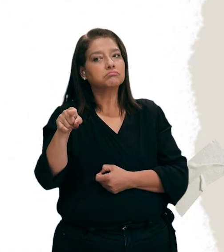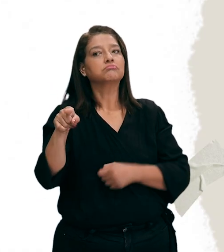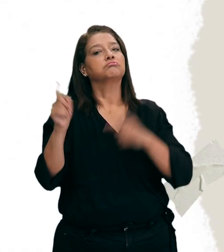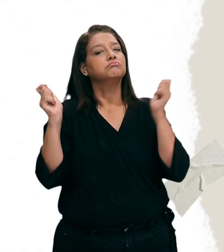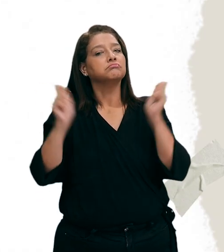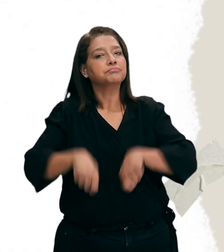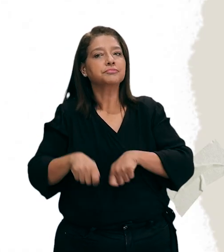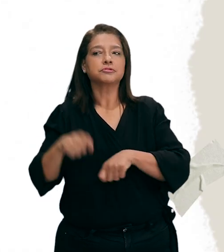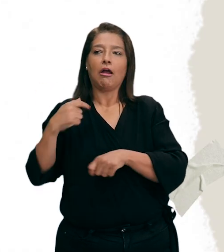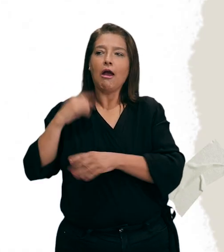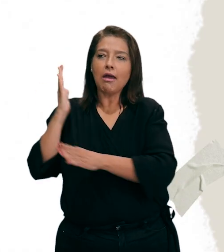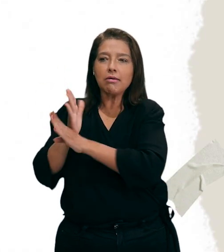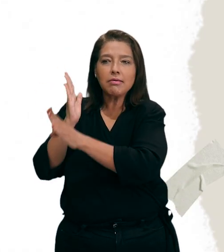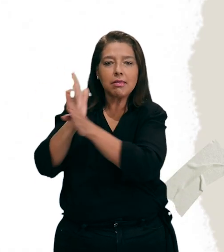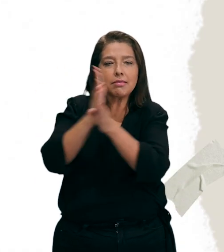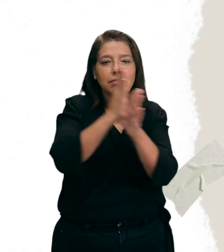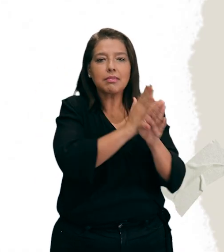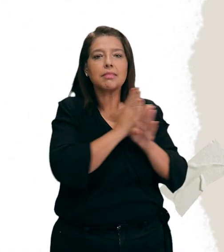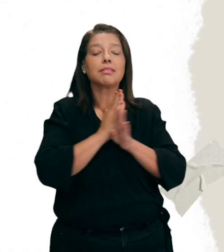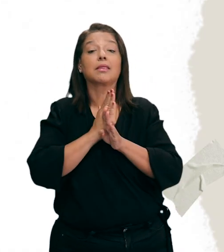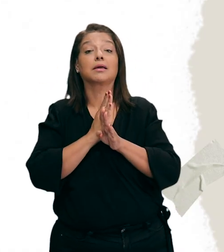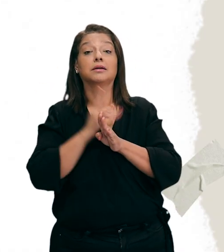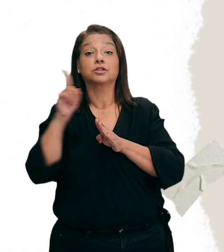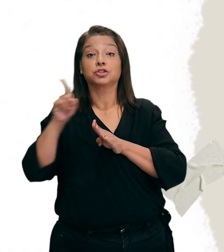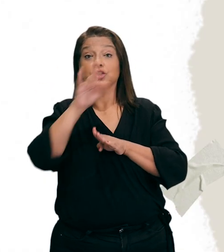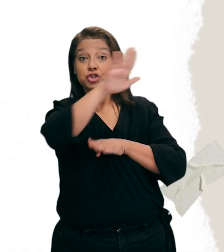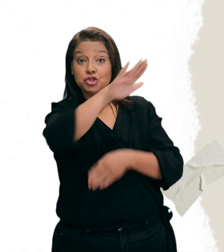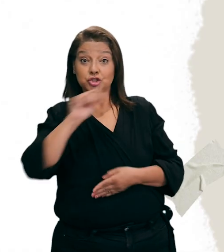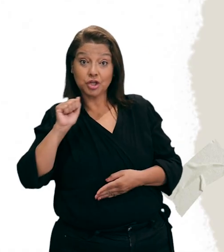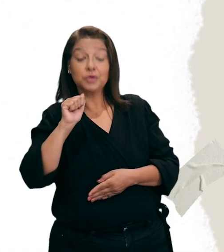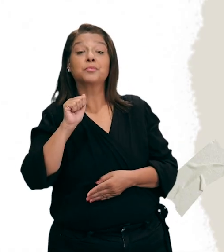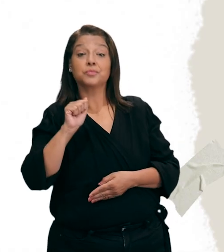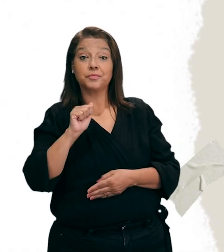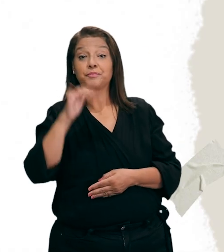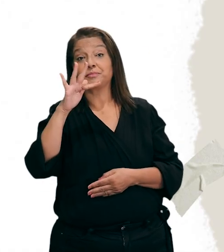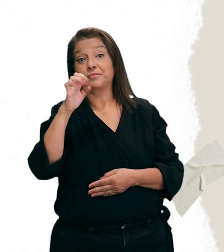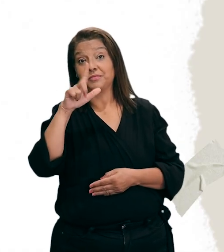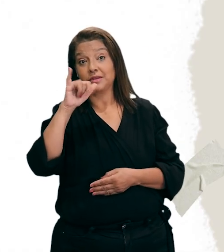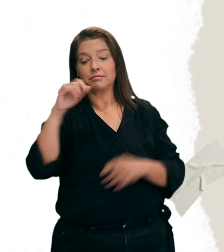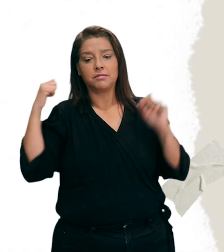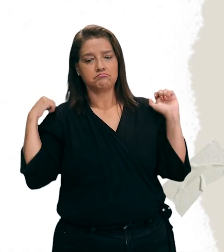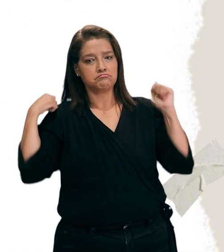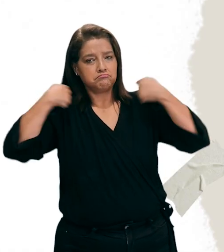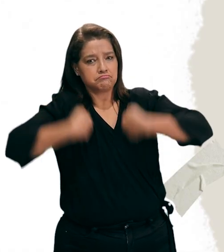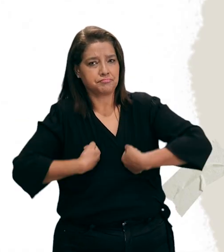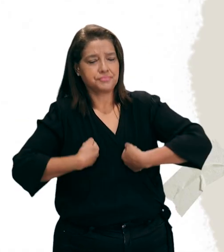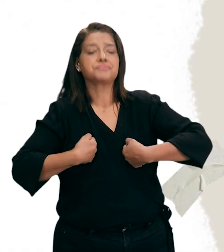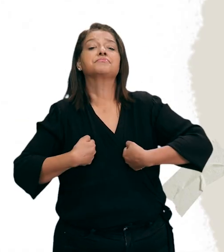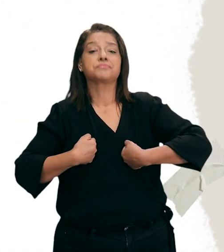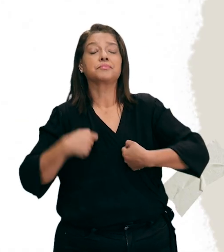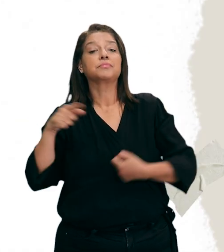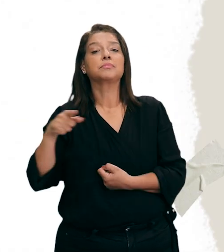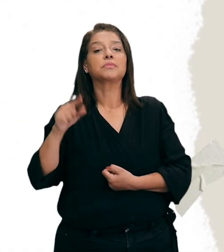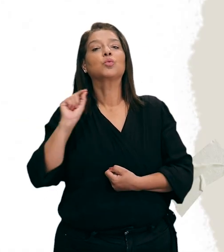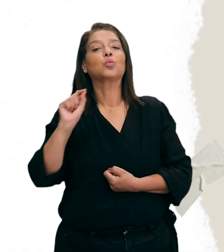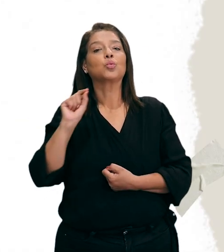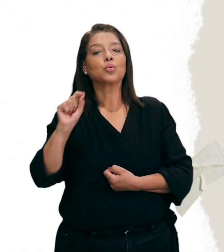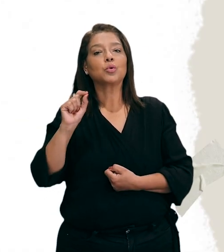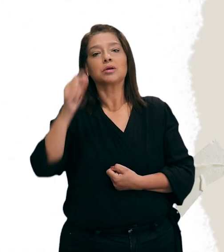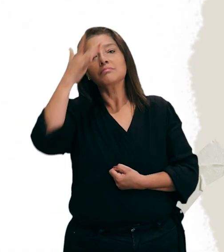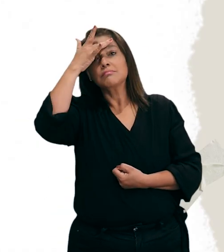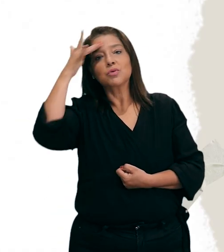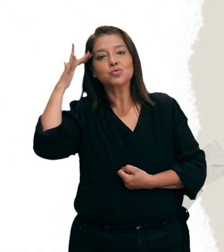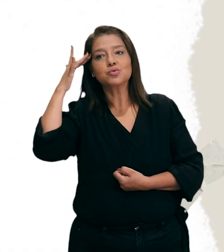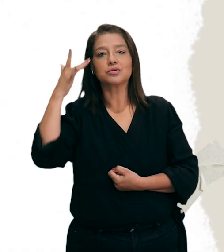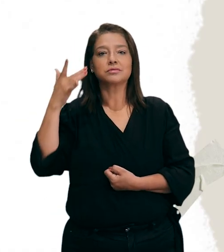de descobertas. Chamou seu amigo Felipe, pegou a mochila e aos poucos as ruas conhecidas